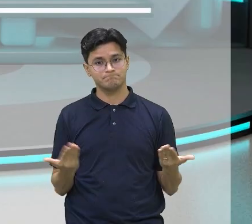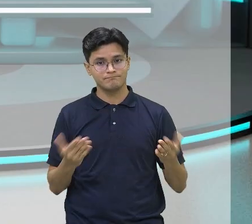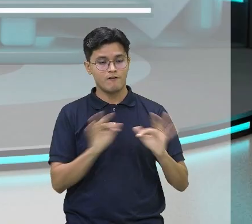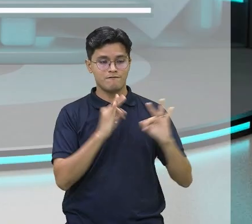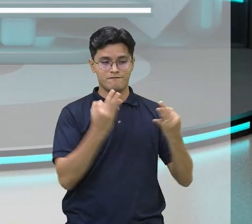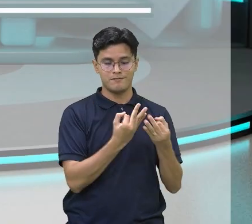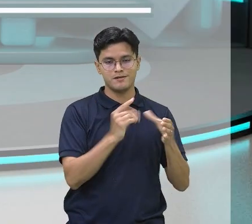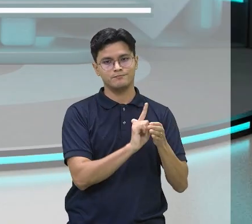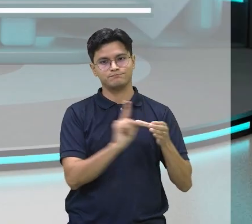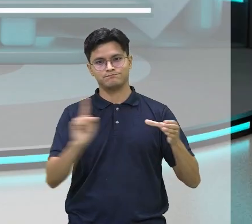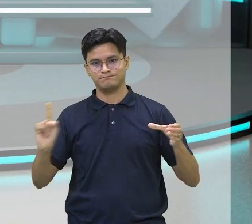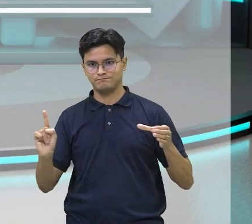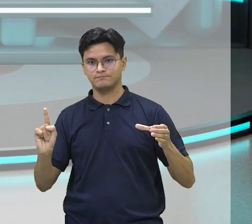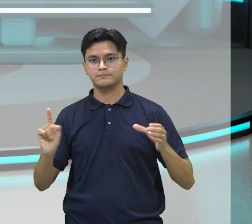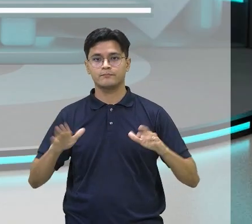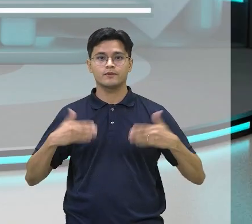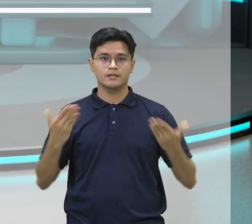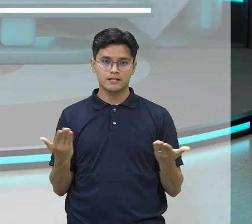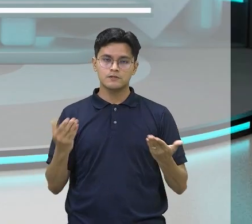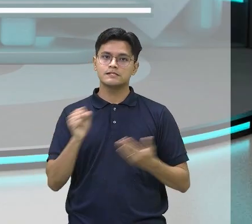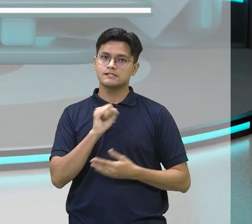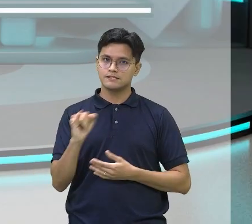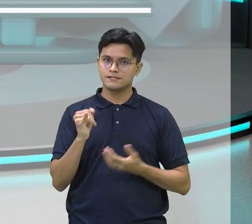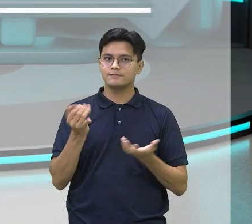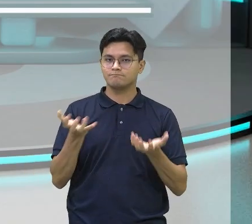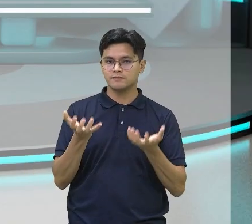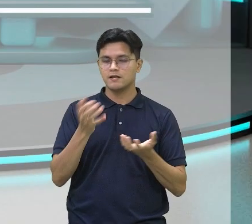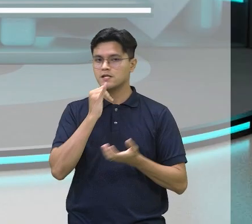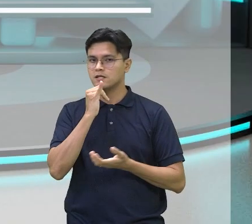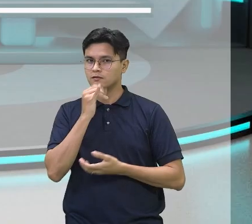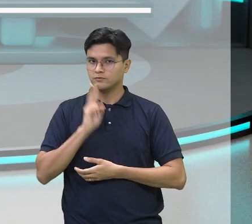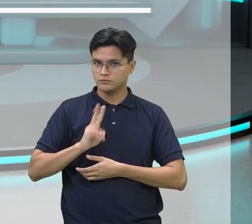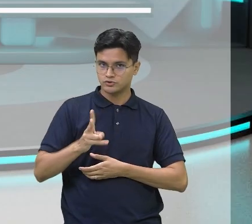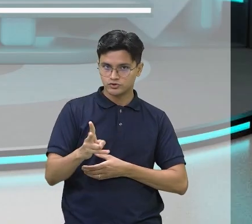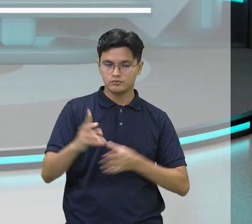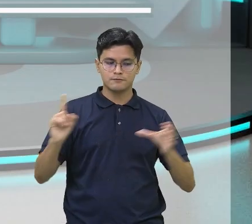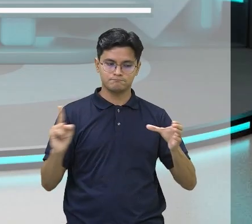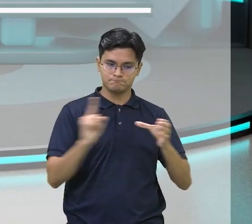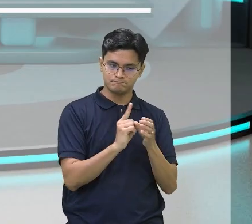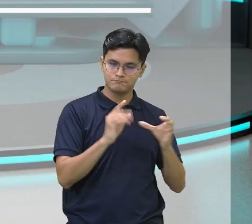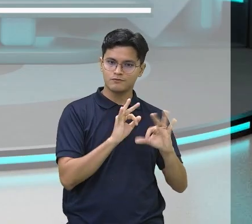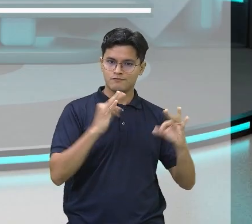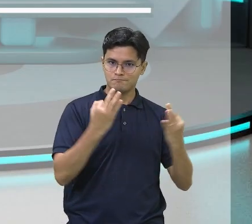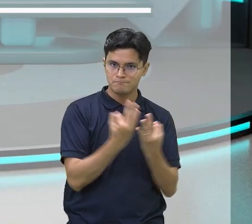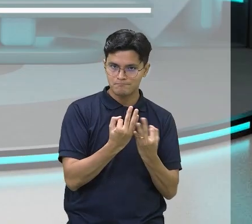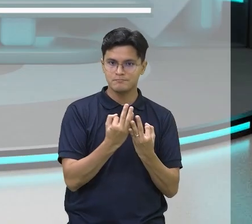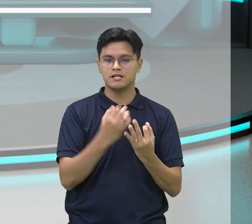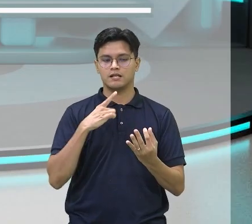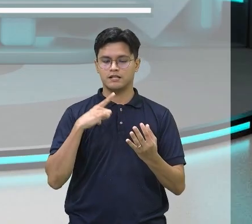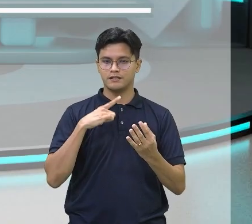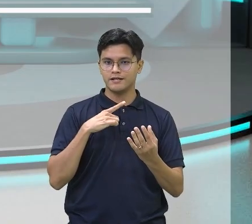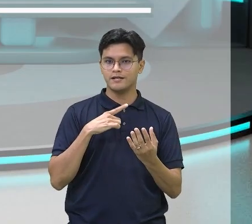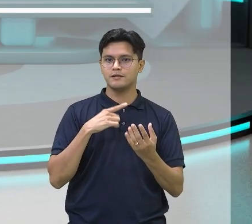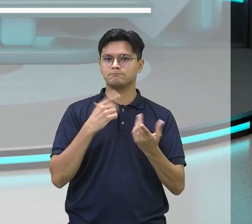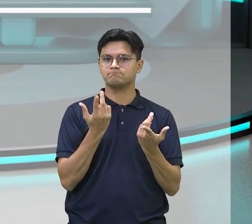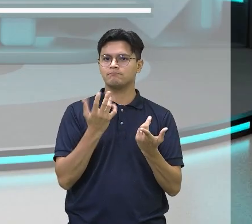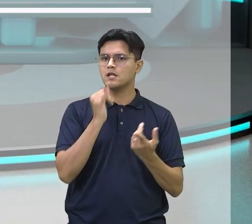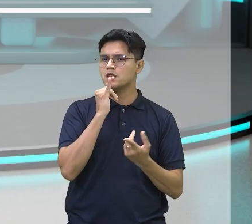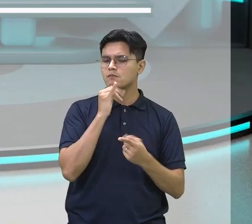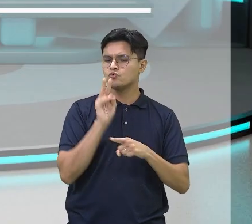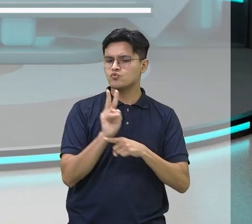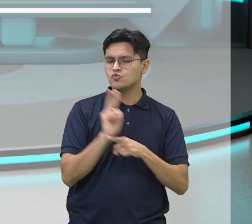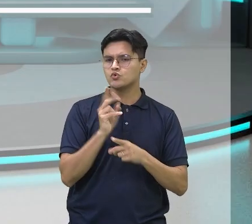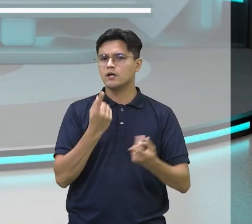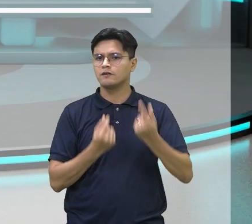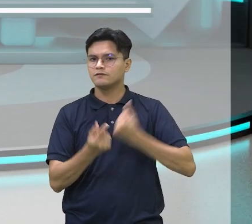continuar ali, tendo aquela proteção, inclusive até financeira, ele segue os passos dos pais. Então, a gente consegue ver como era